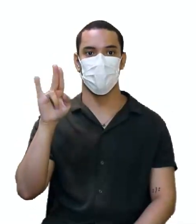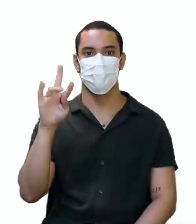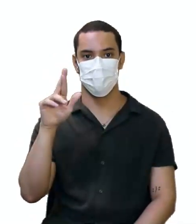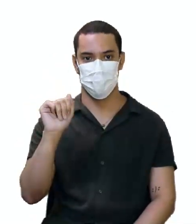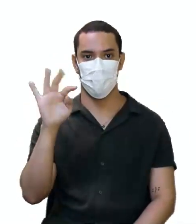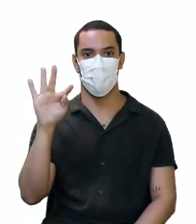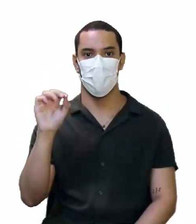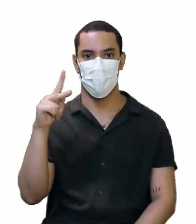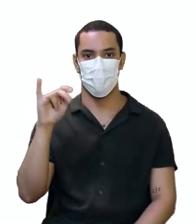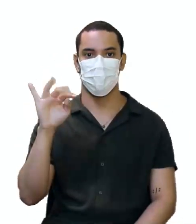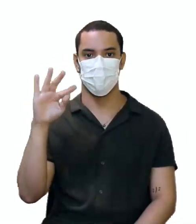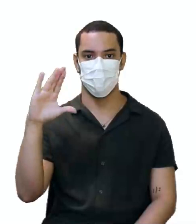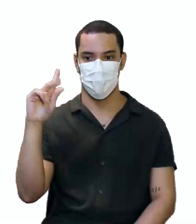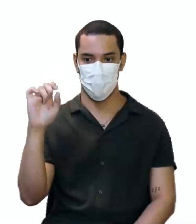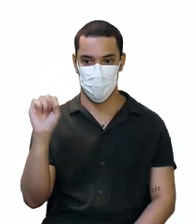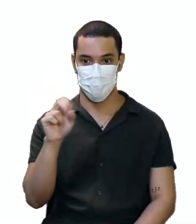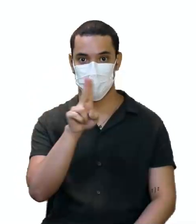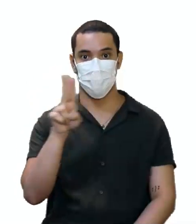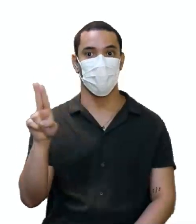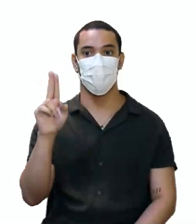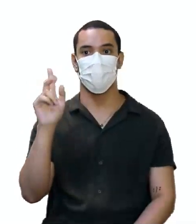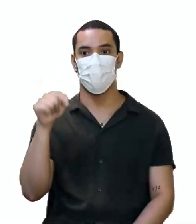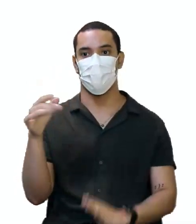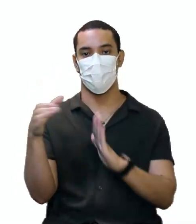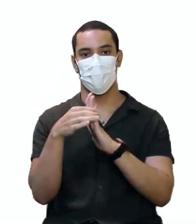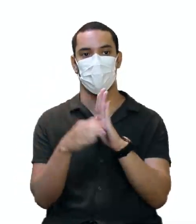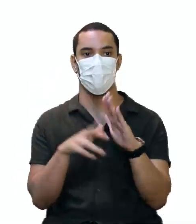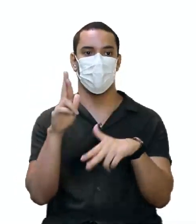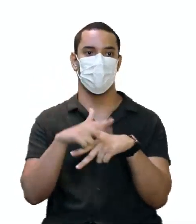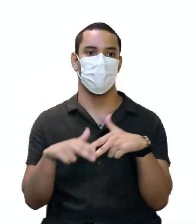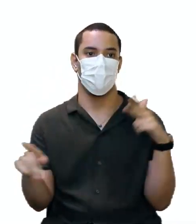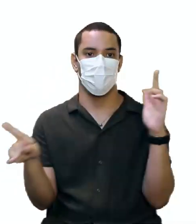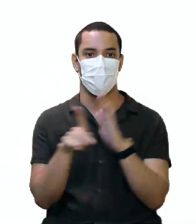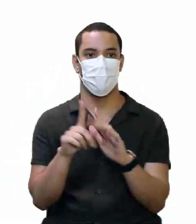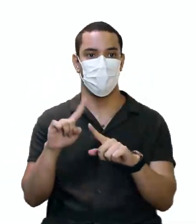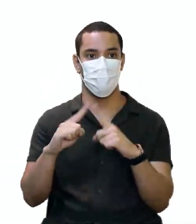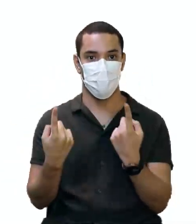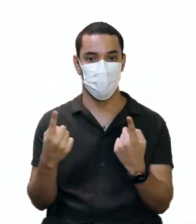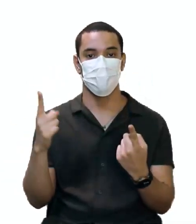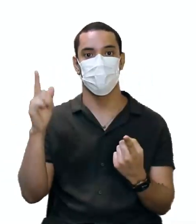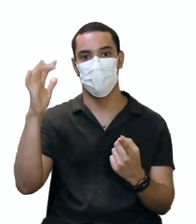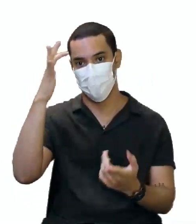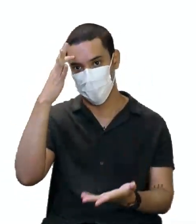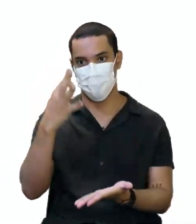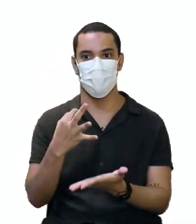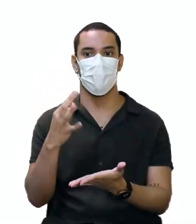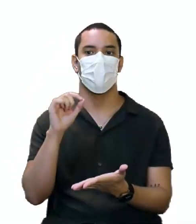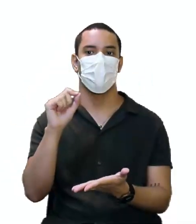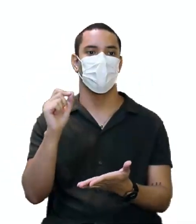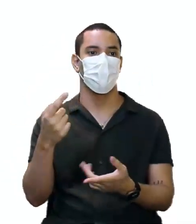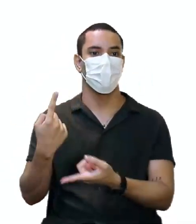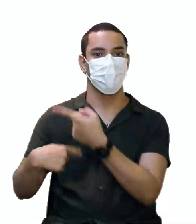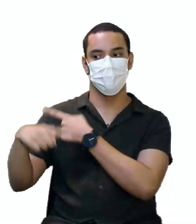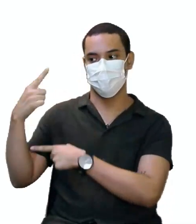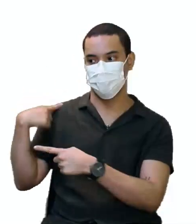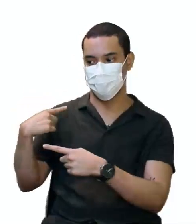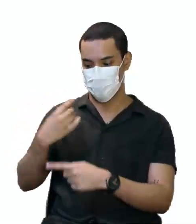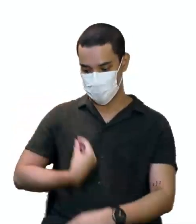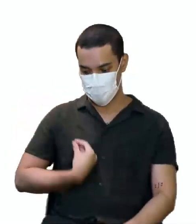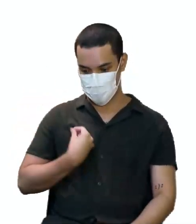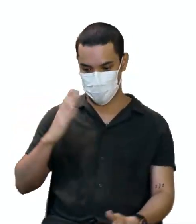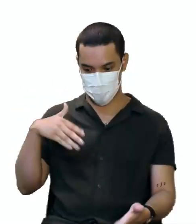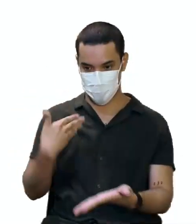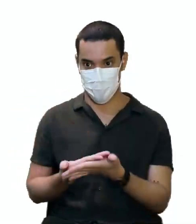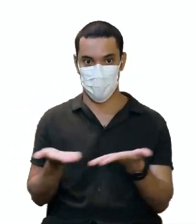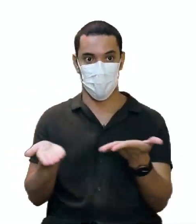Australopithecus é o nome de um dos gêneros de hominídeos que são considerados por muitos ancestrais do homem